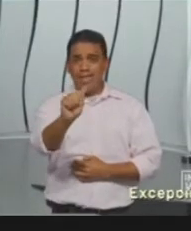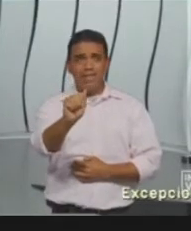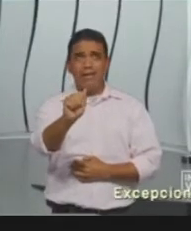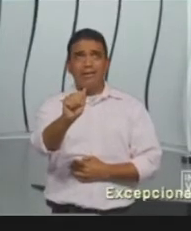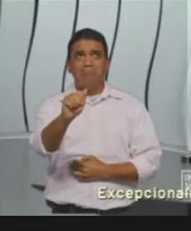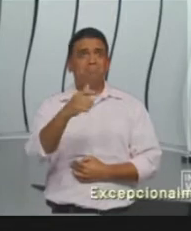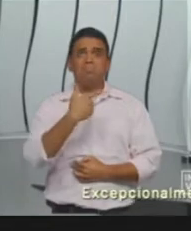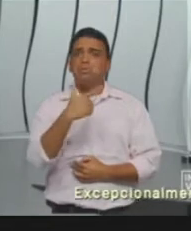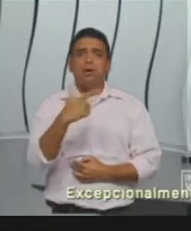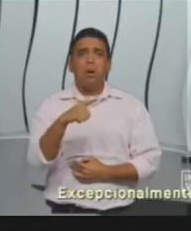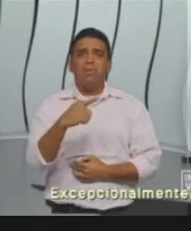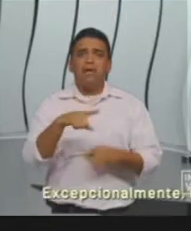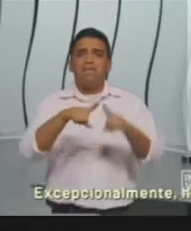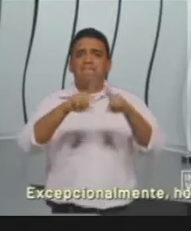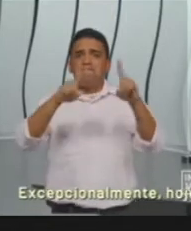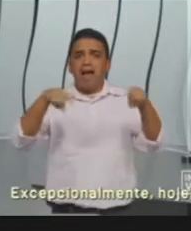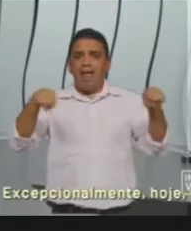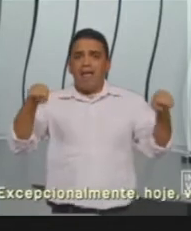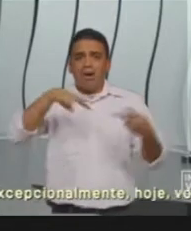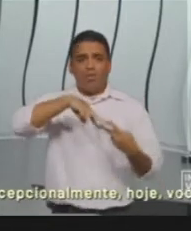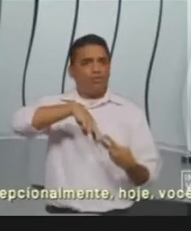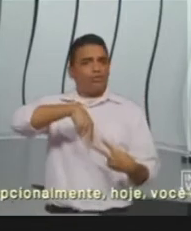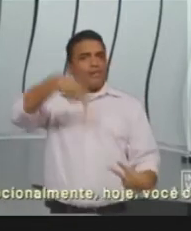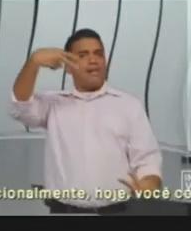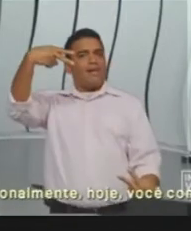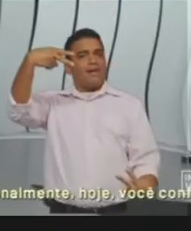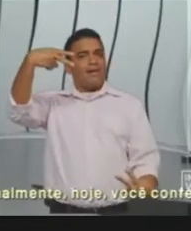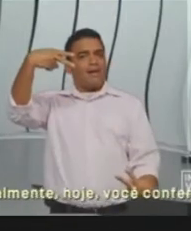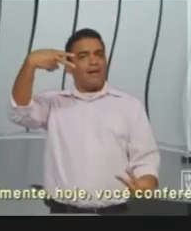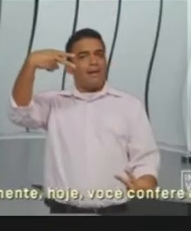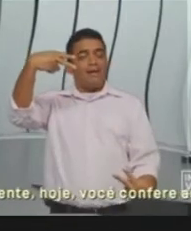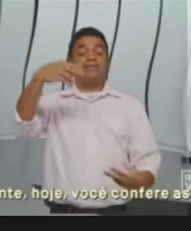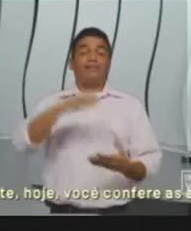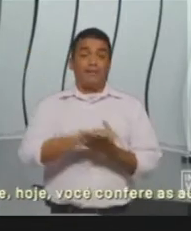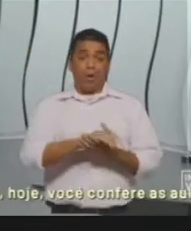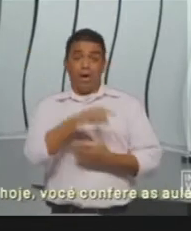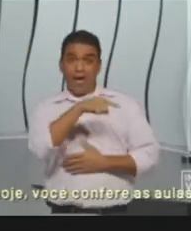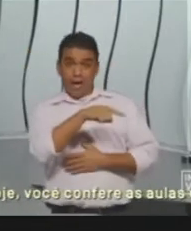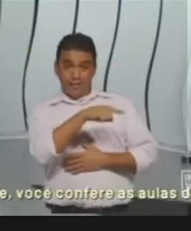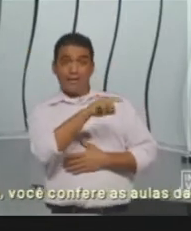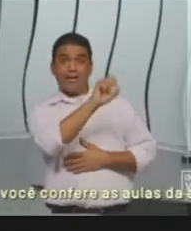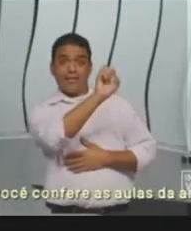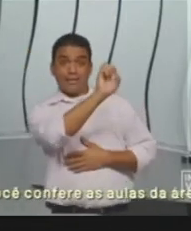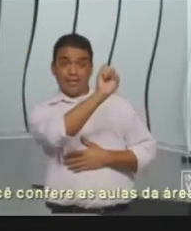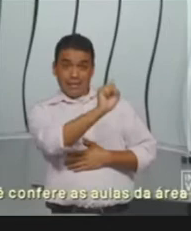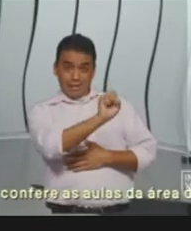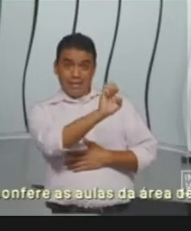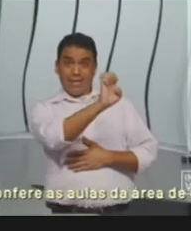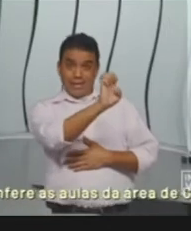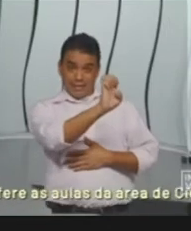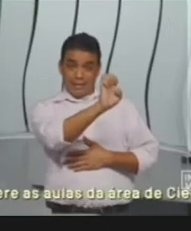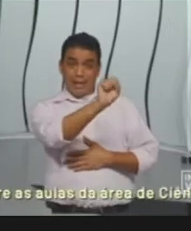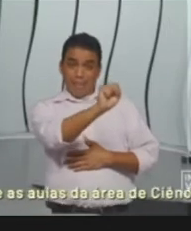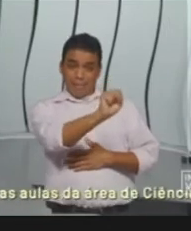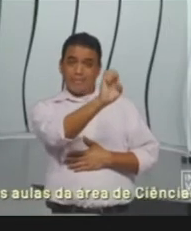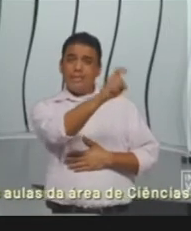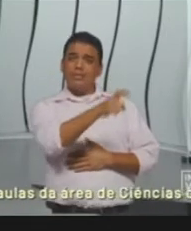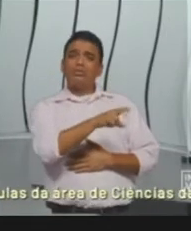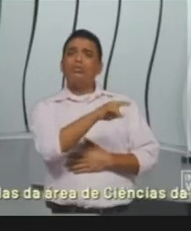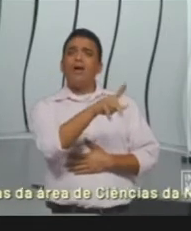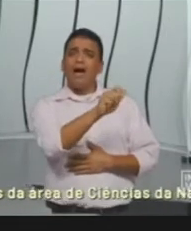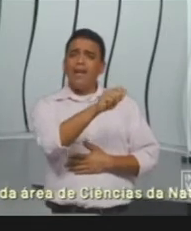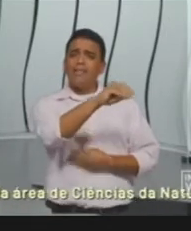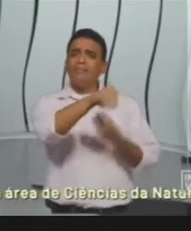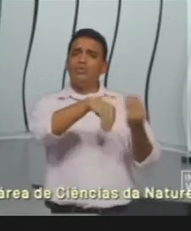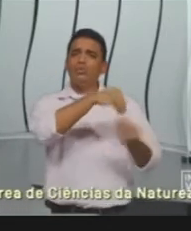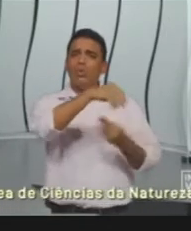chamamos de variabilidade genética. Quando você tem reprodução sexuada, você mistura você